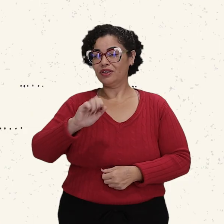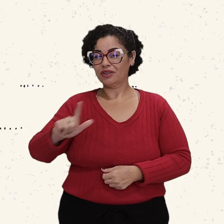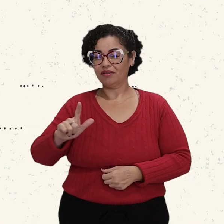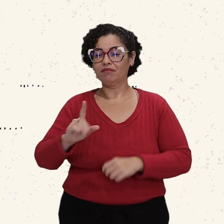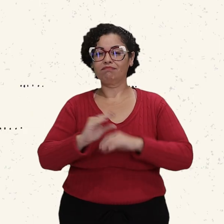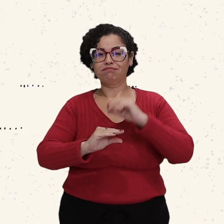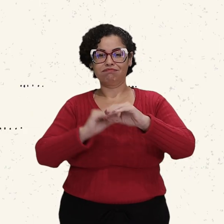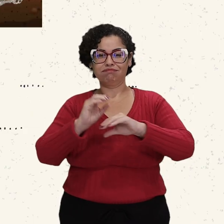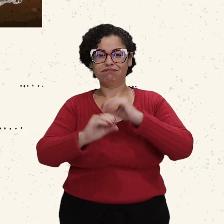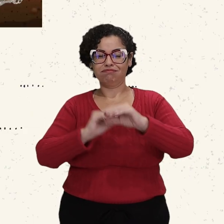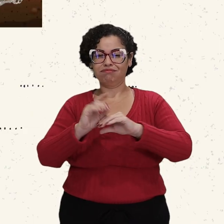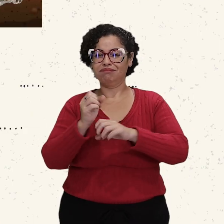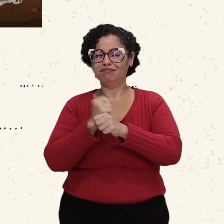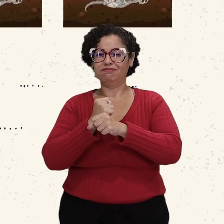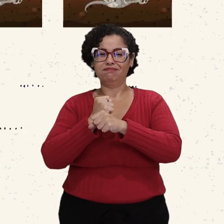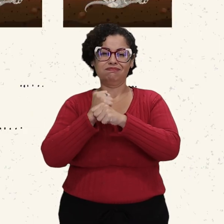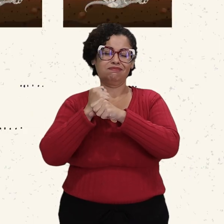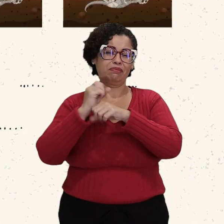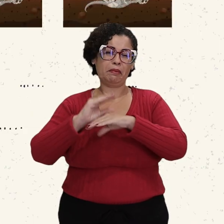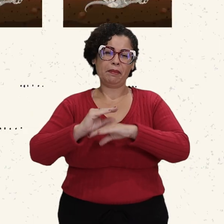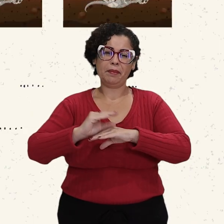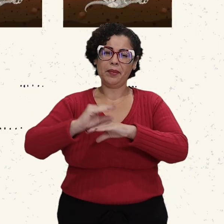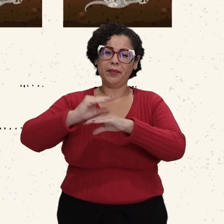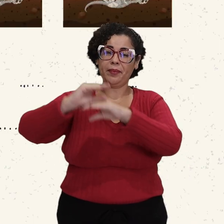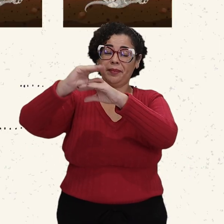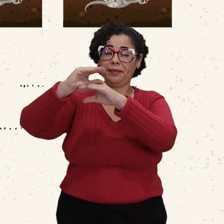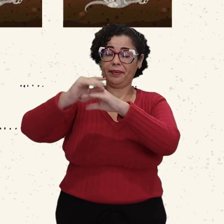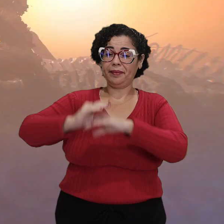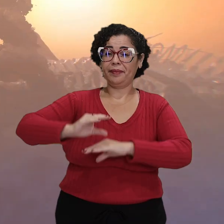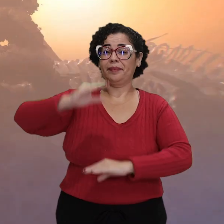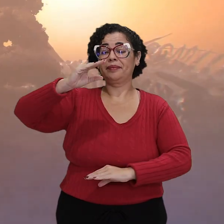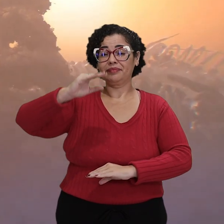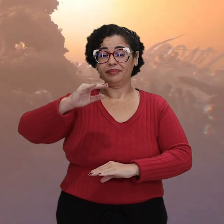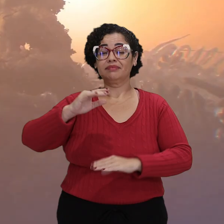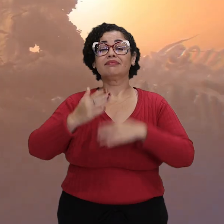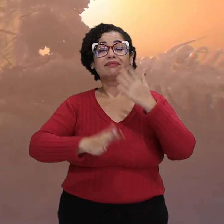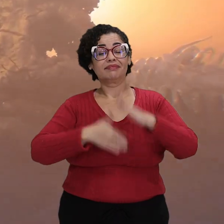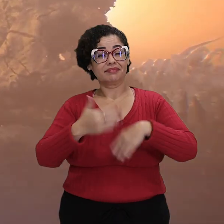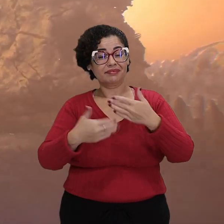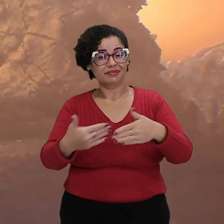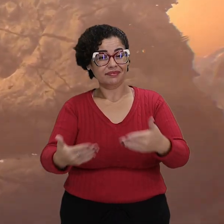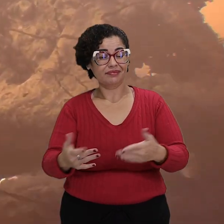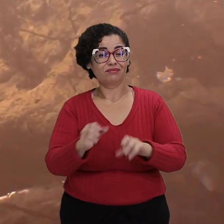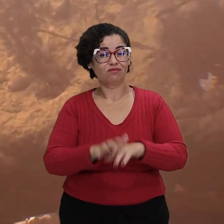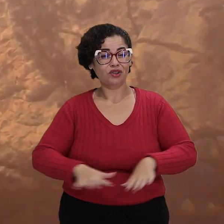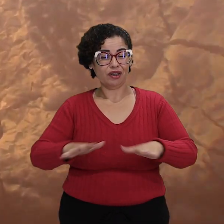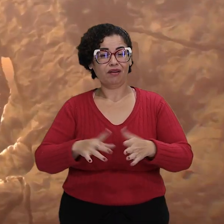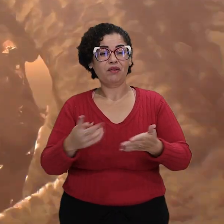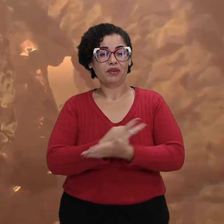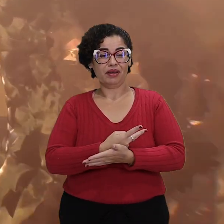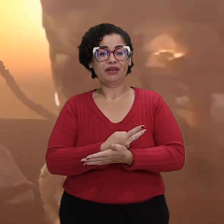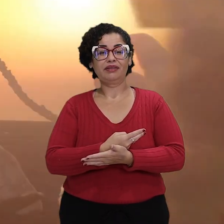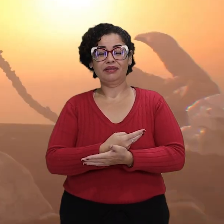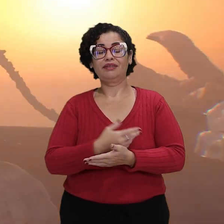se acumulam, compactam-se e formam rochas sedimentares. Durante esse processo, de forma geral, a